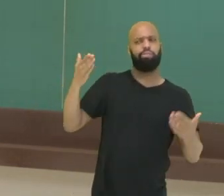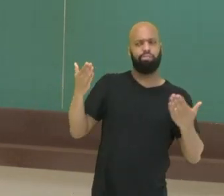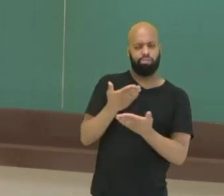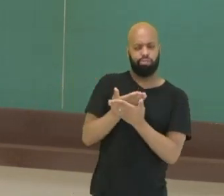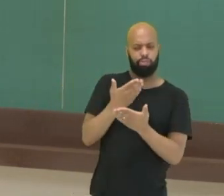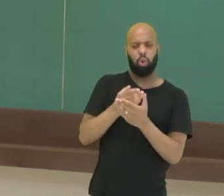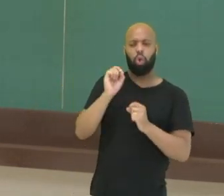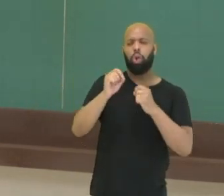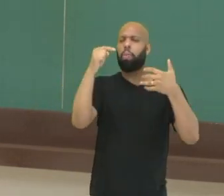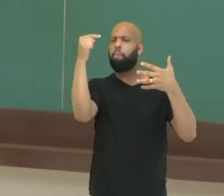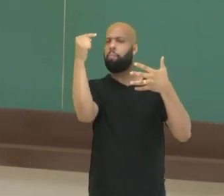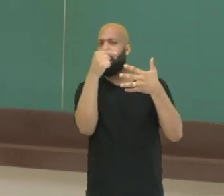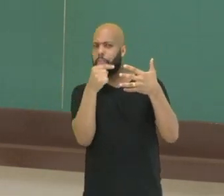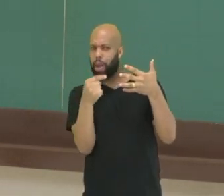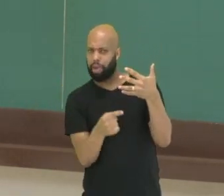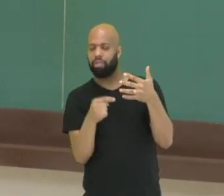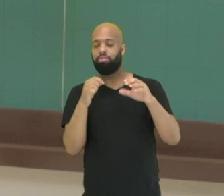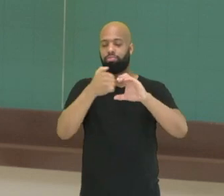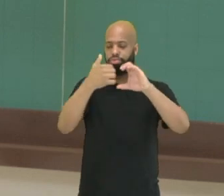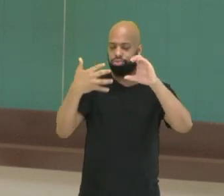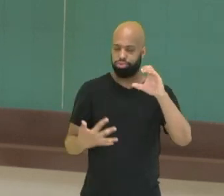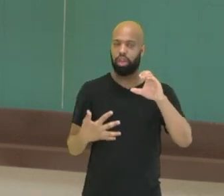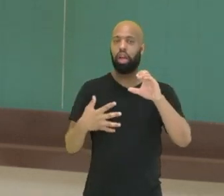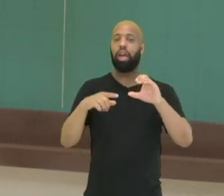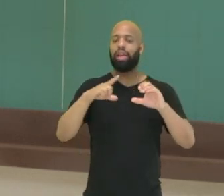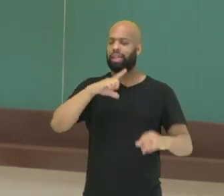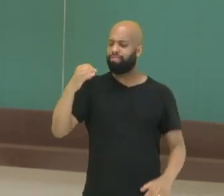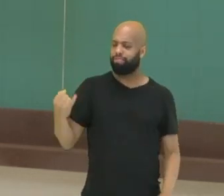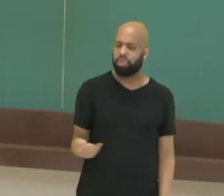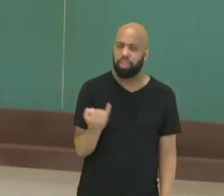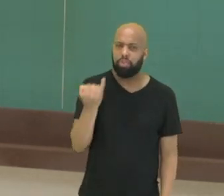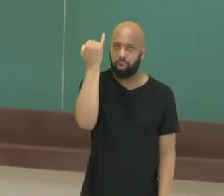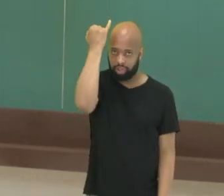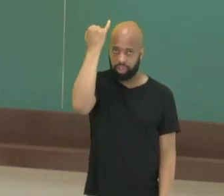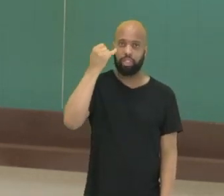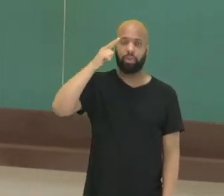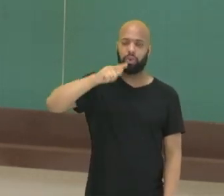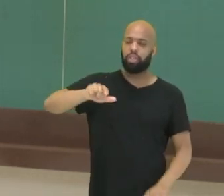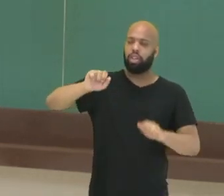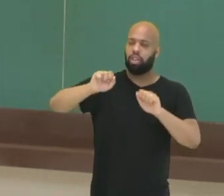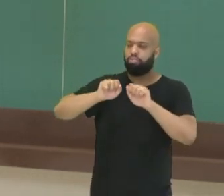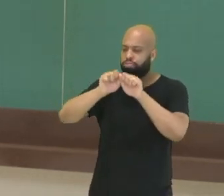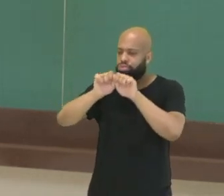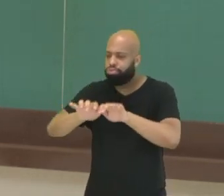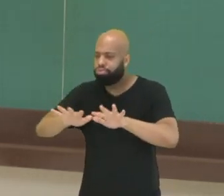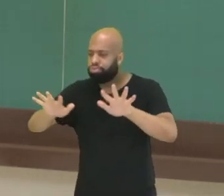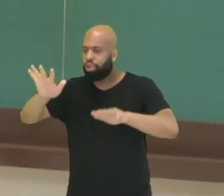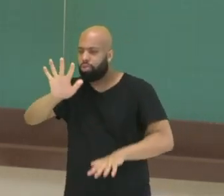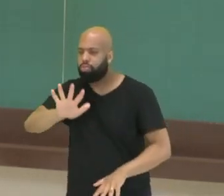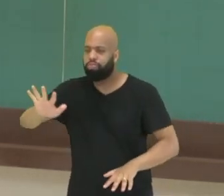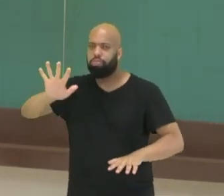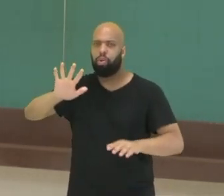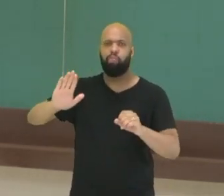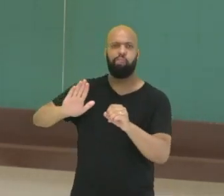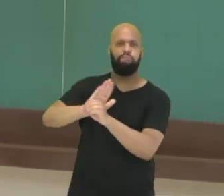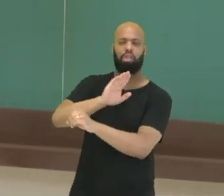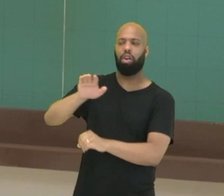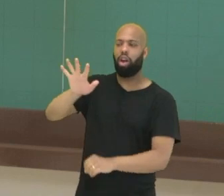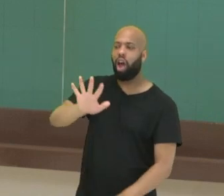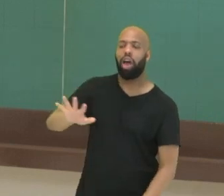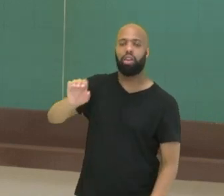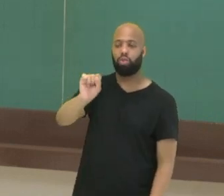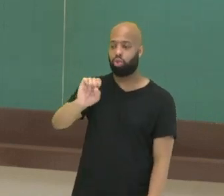quais fatores ou quais características foram importantes para a ocupação da região sudeste. Que tipo de